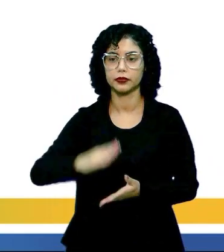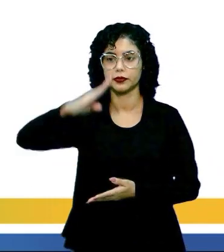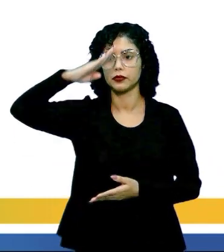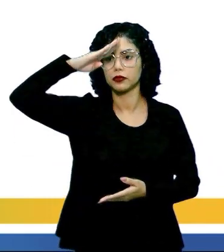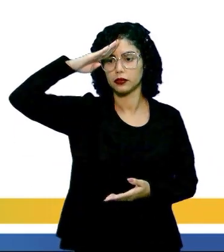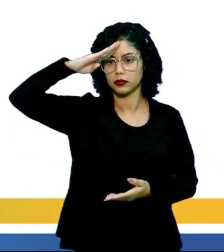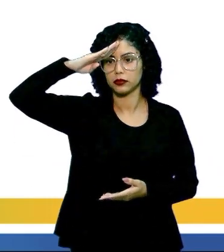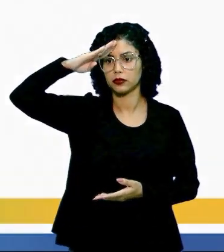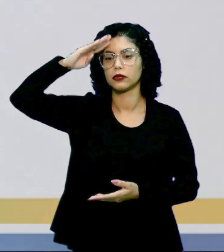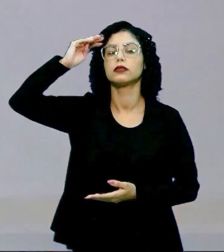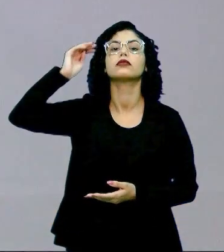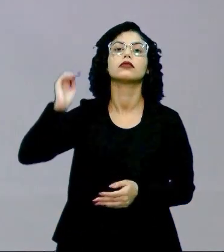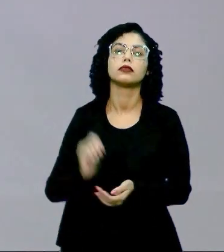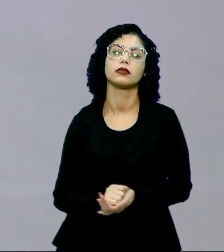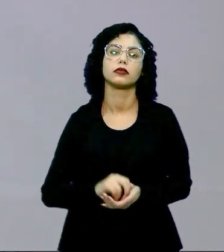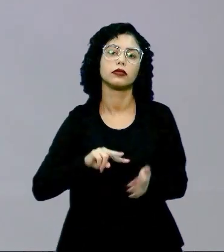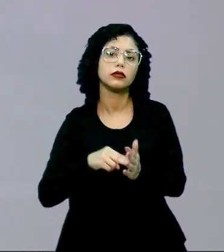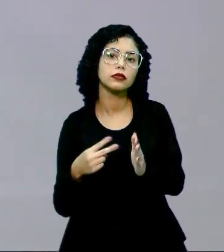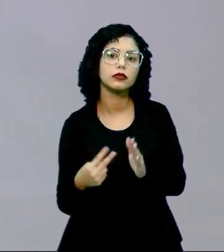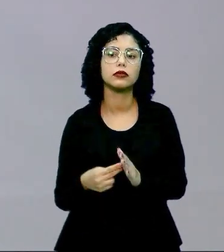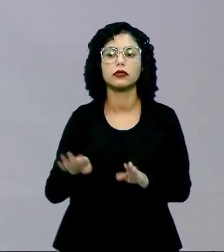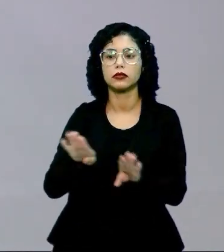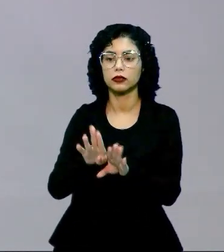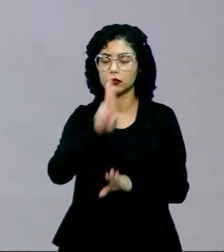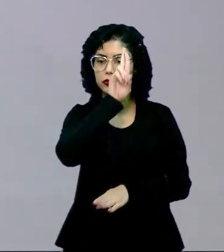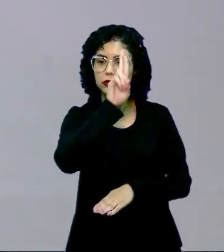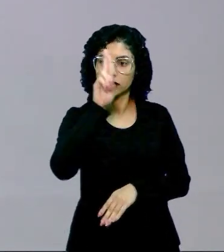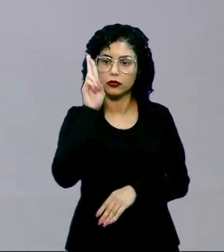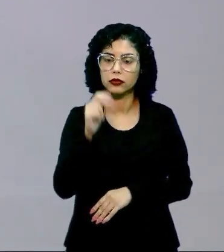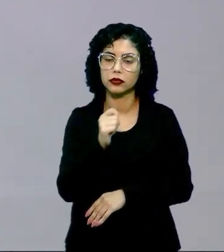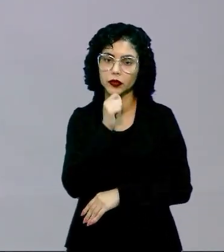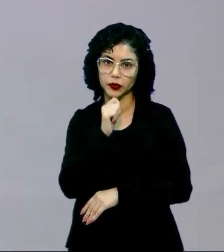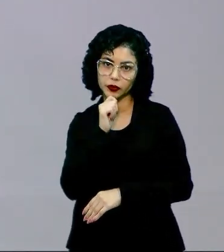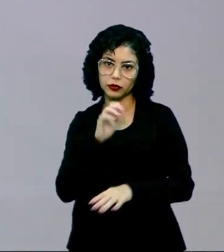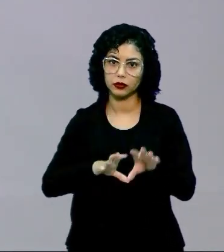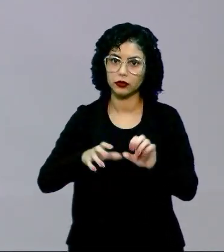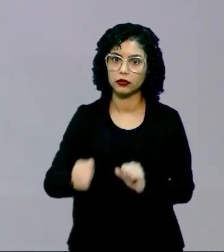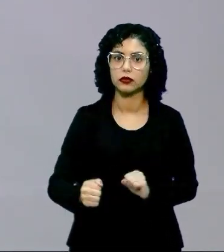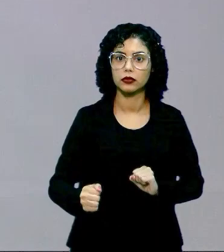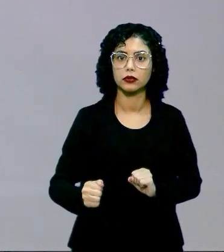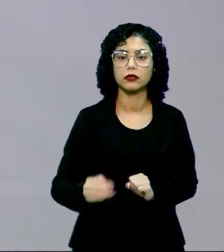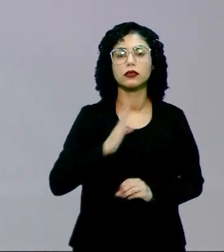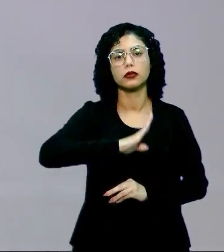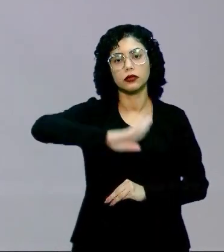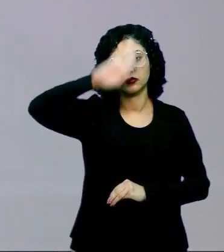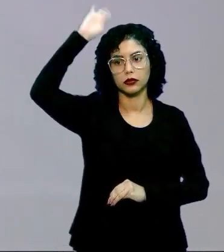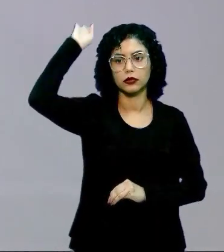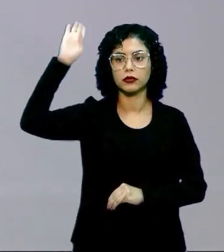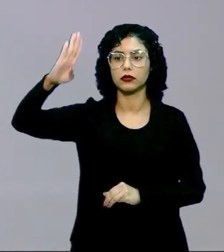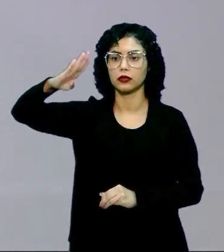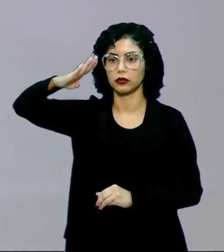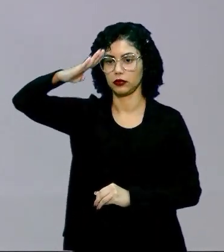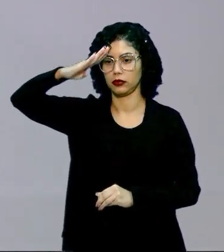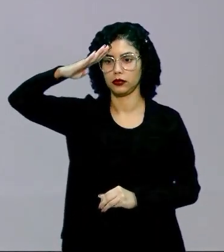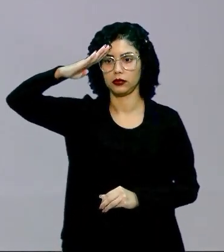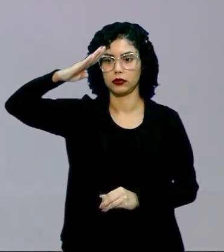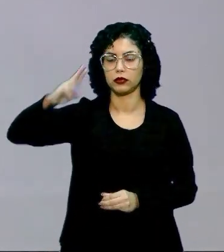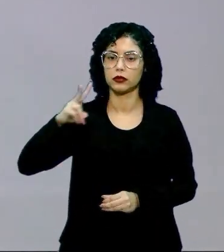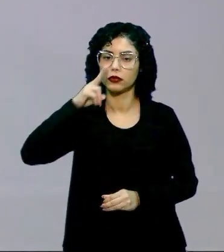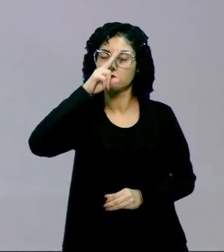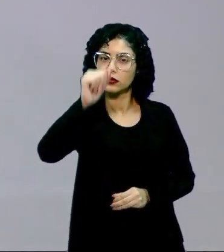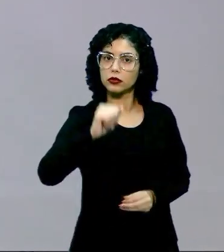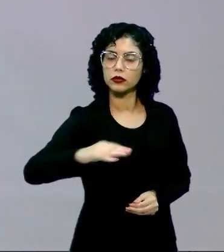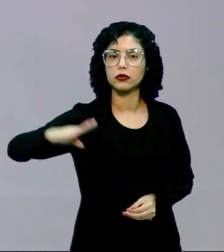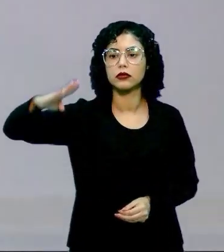militar. É nesse momento da história romana que nós vamos ter a formação do exército romano e nós vamos ver o poder da